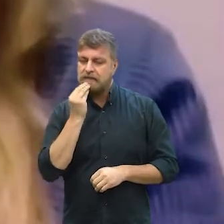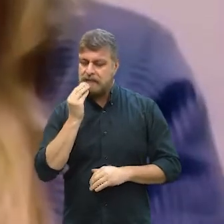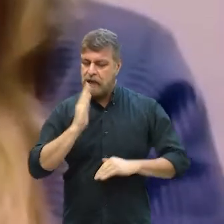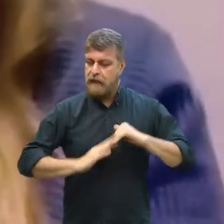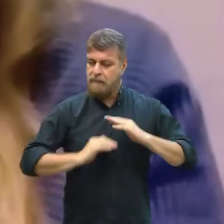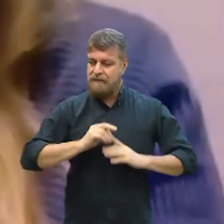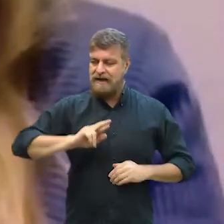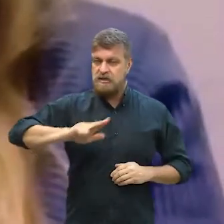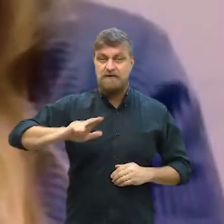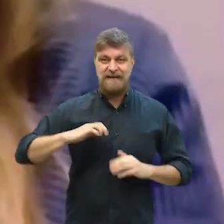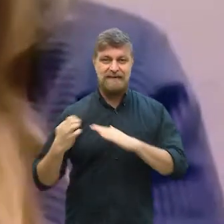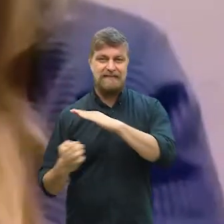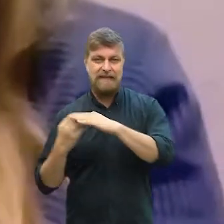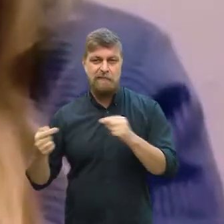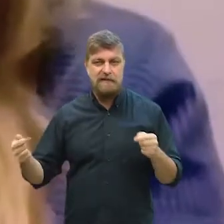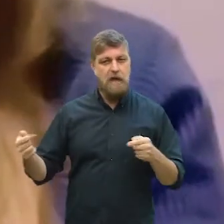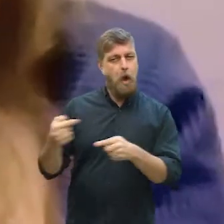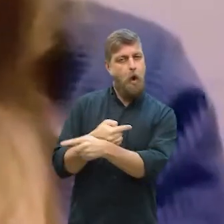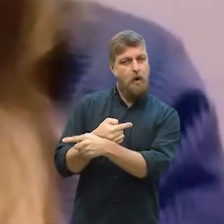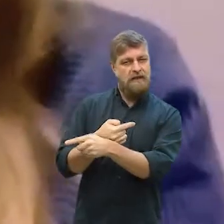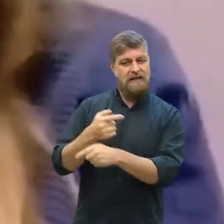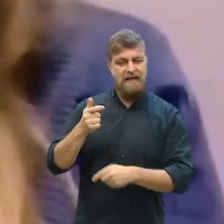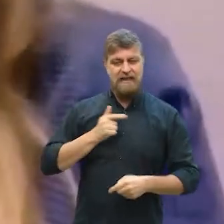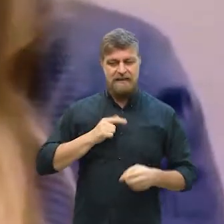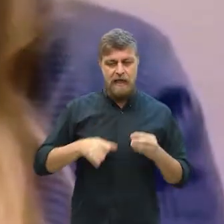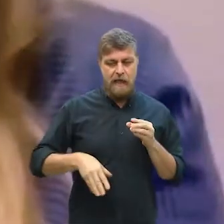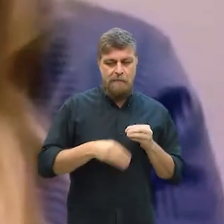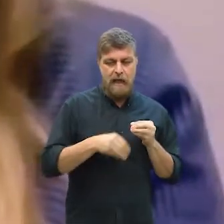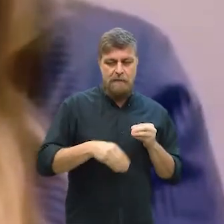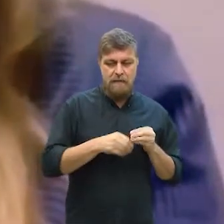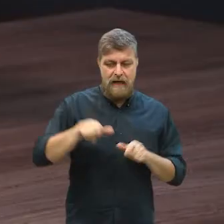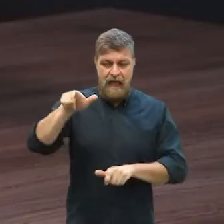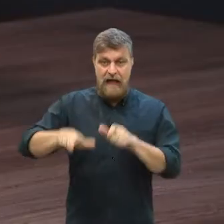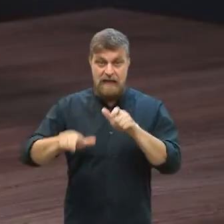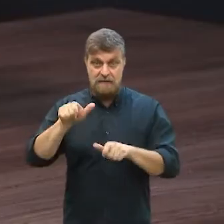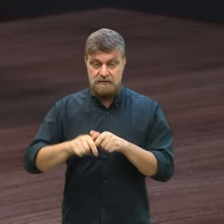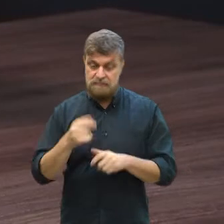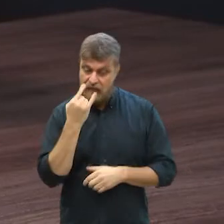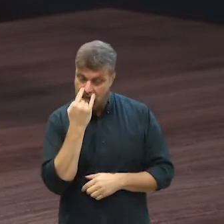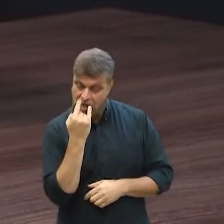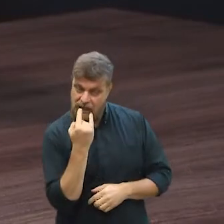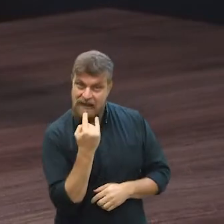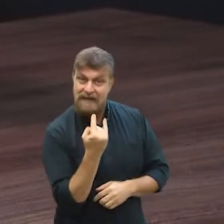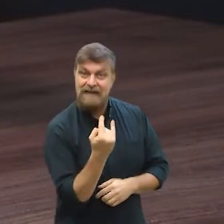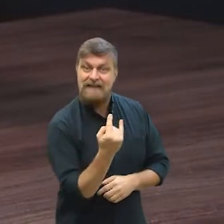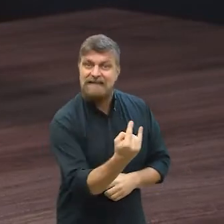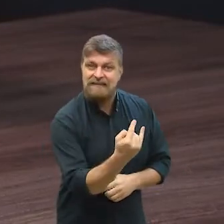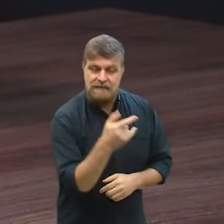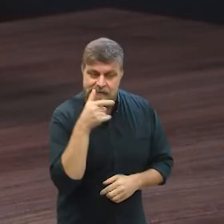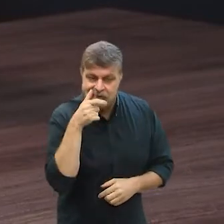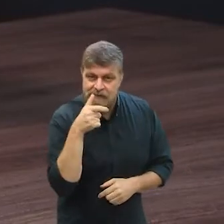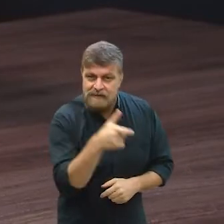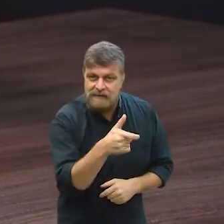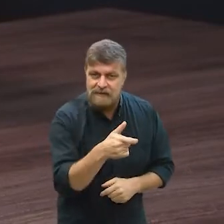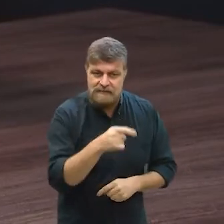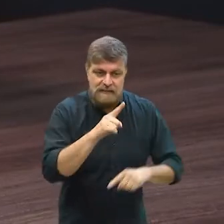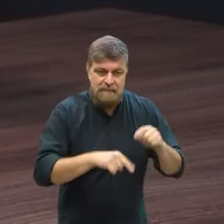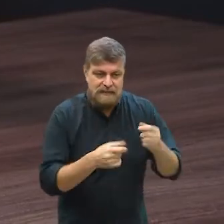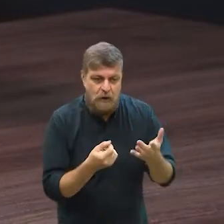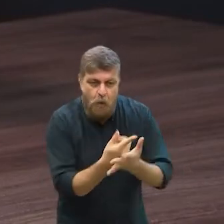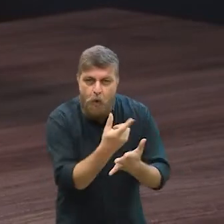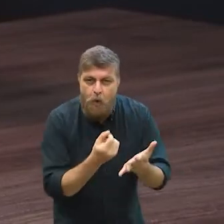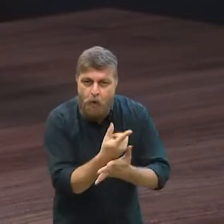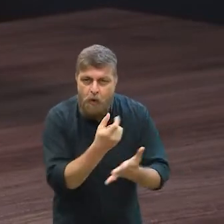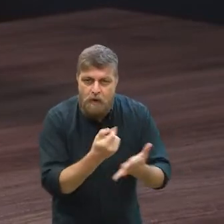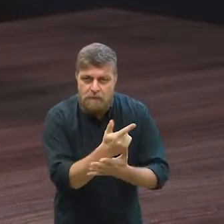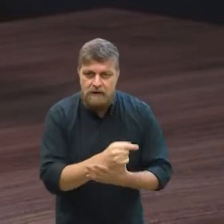se diferenciarem da concorrência e trazerem elementos que vão atrair o seu cliente, despertar o interesse do cliente de comprar